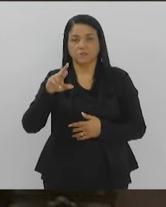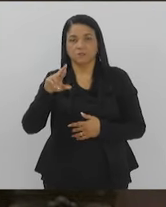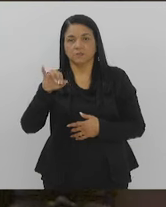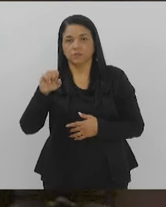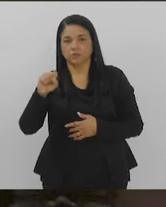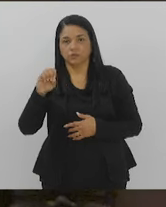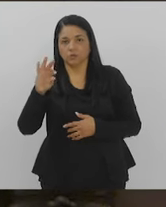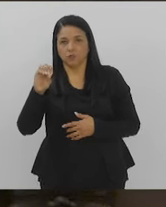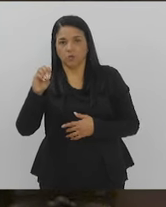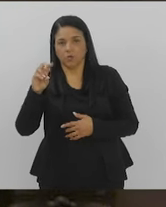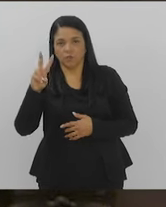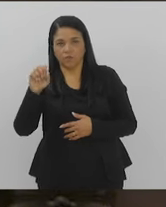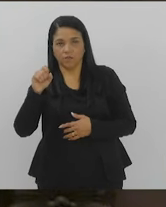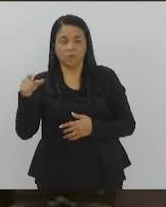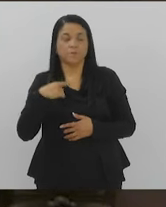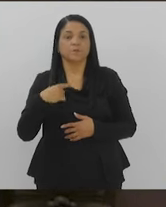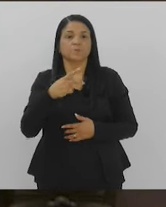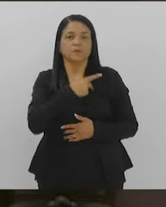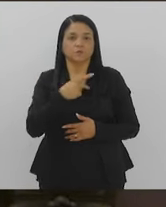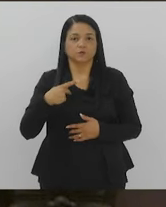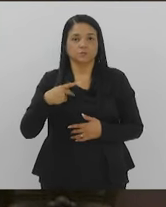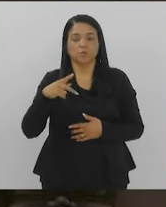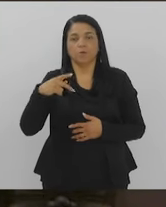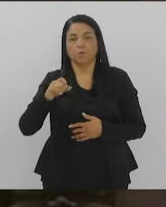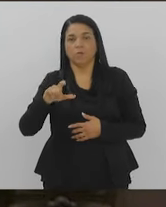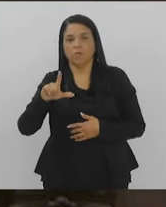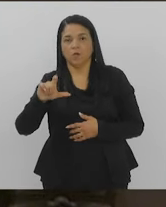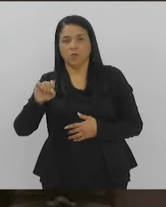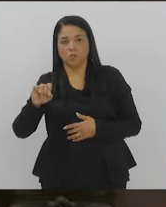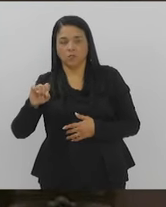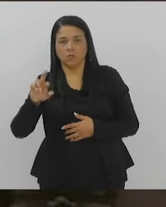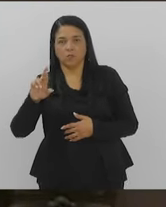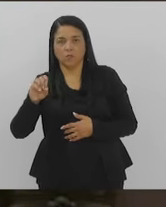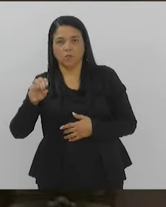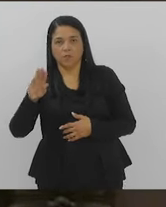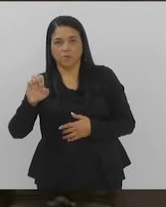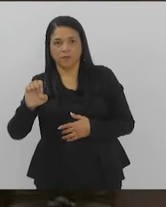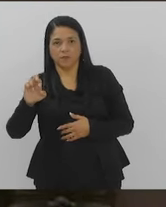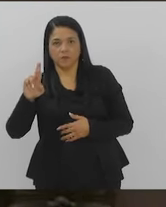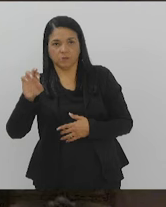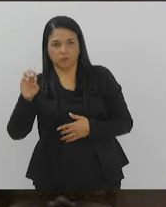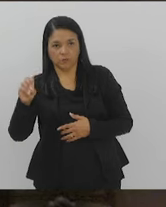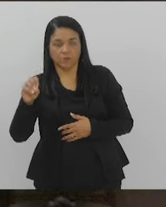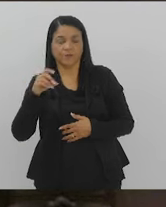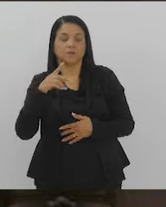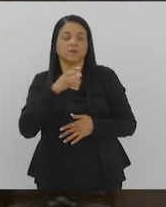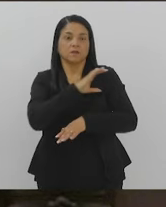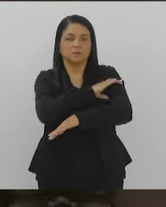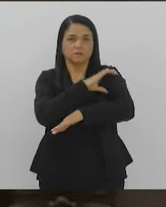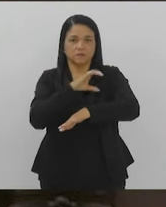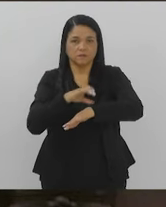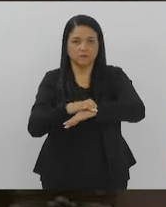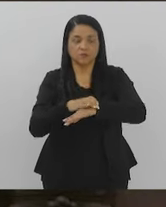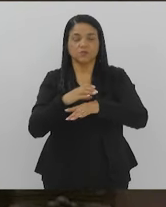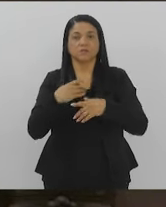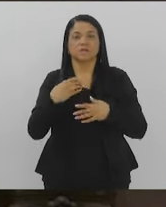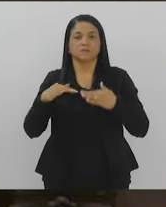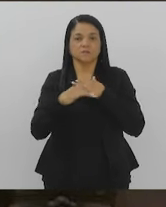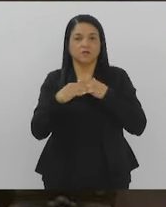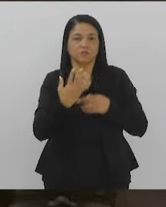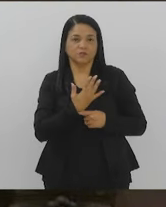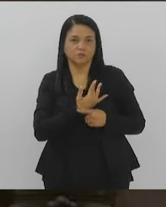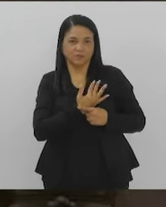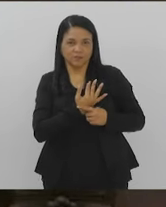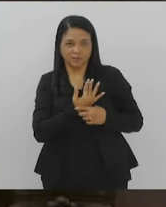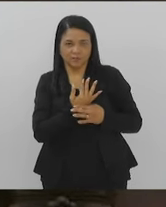Cláudio Roberto, Assembleia de Deus Novo Tempo, da nossa cidade, Duque de Caxias, cidade a